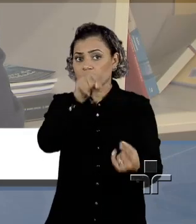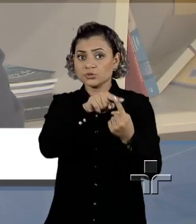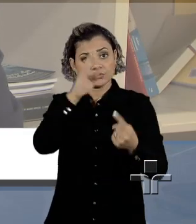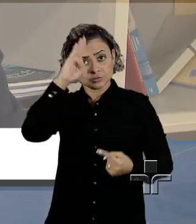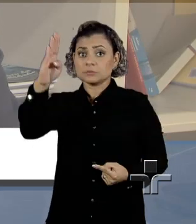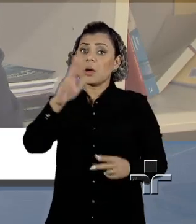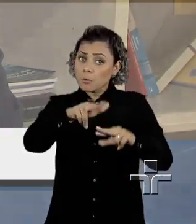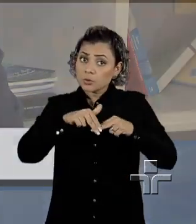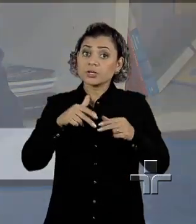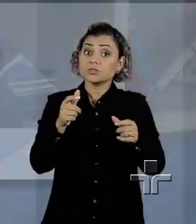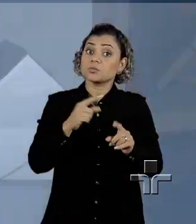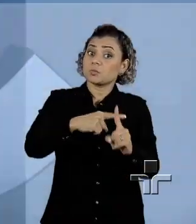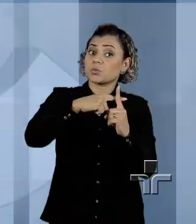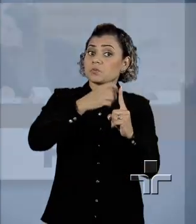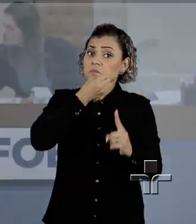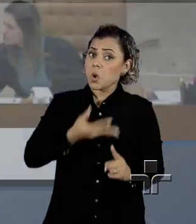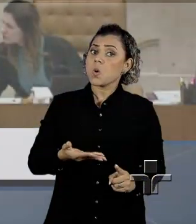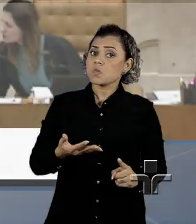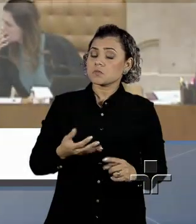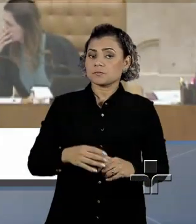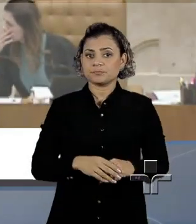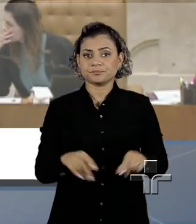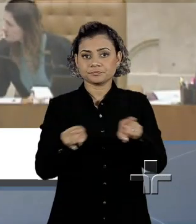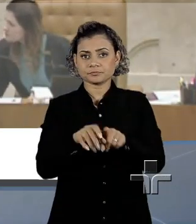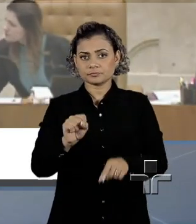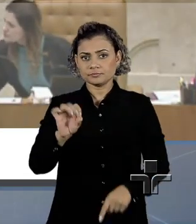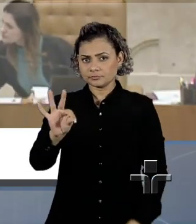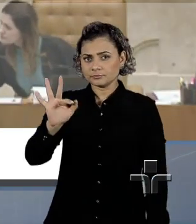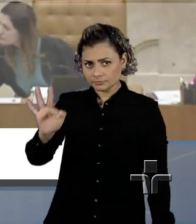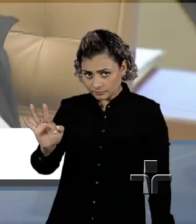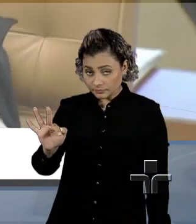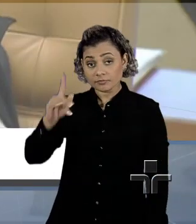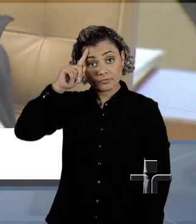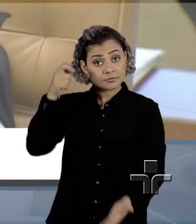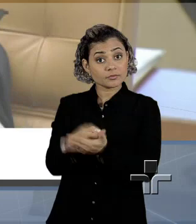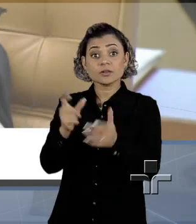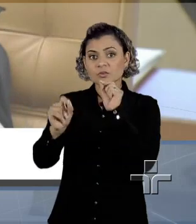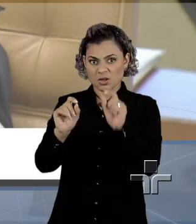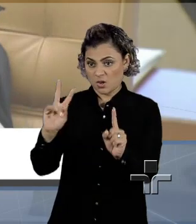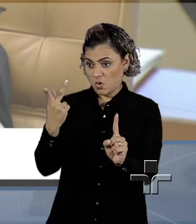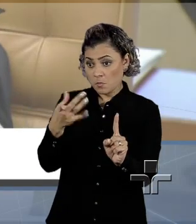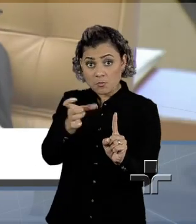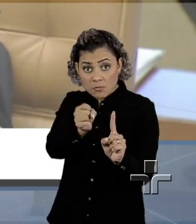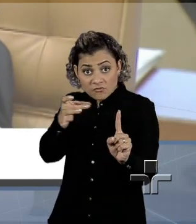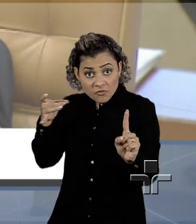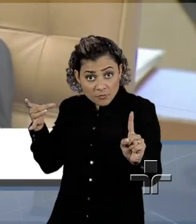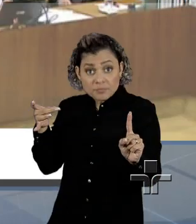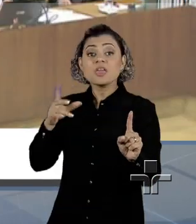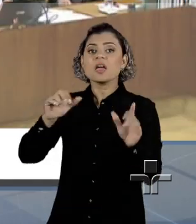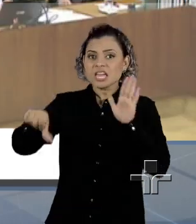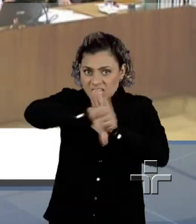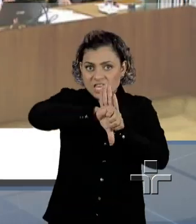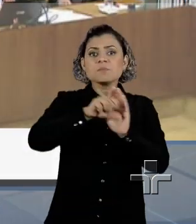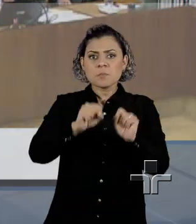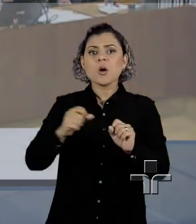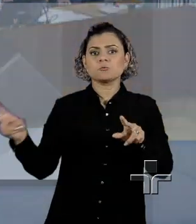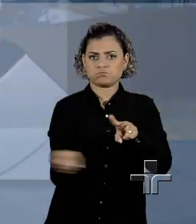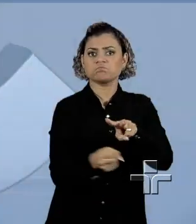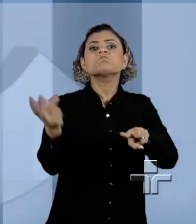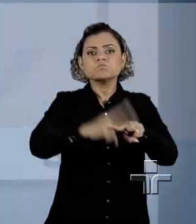que essa medida é positiva. Supremo Tribunal Federal decide que homofobia é crime e será punido com pena de